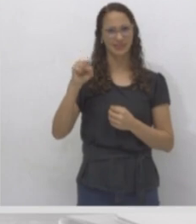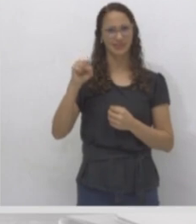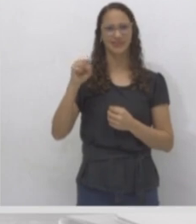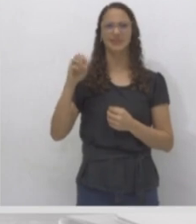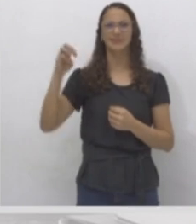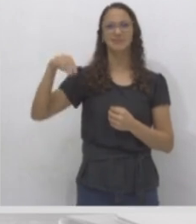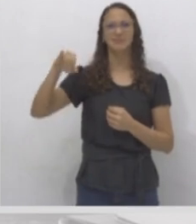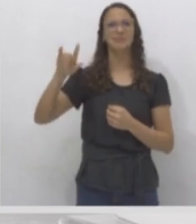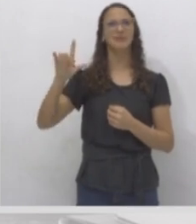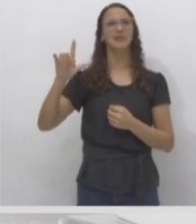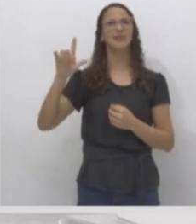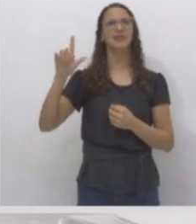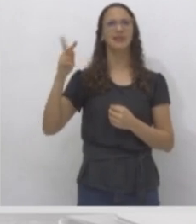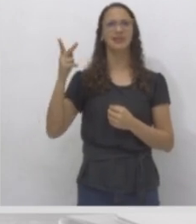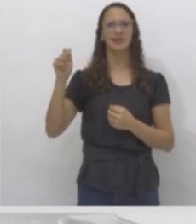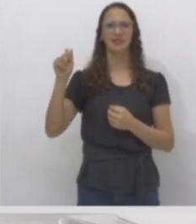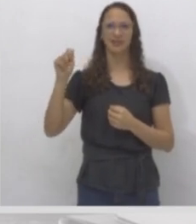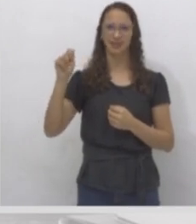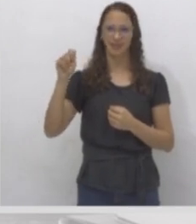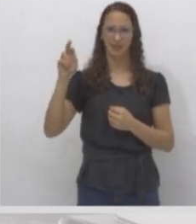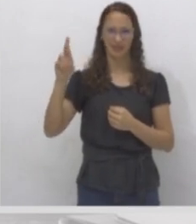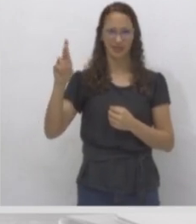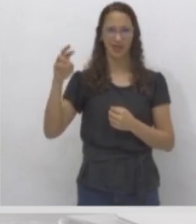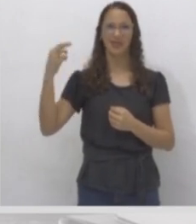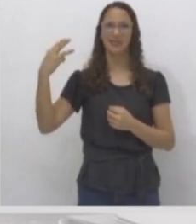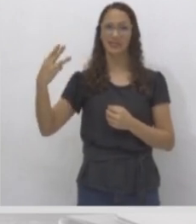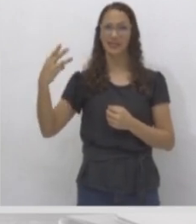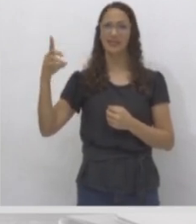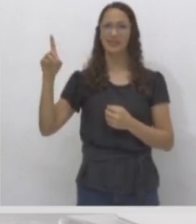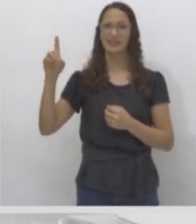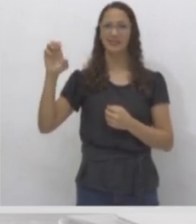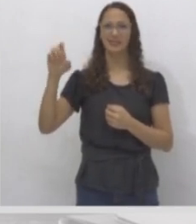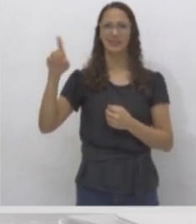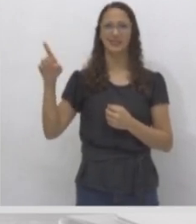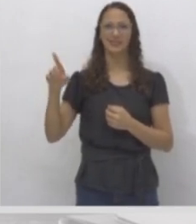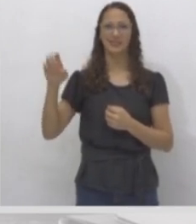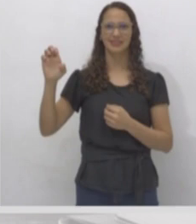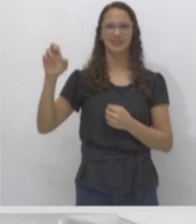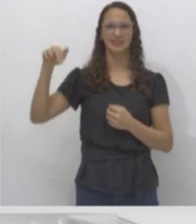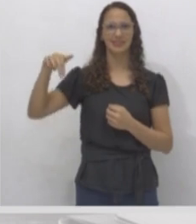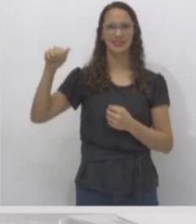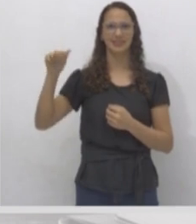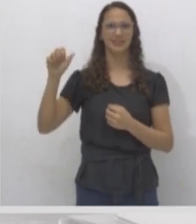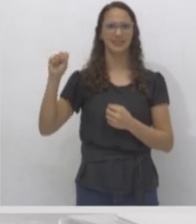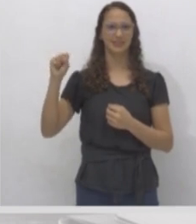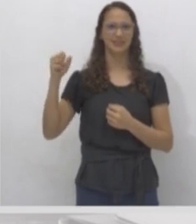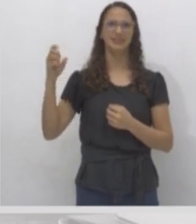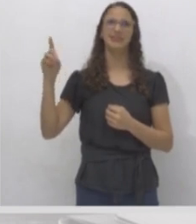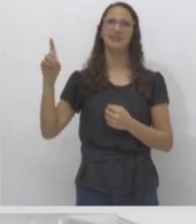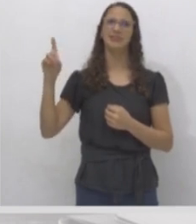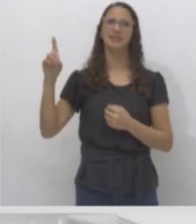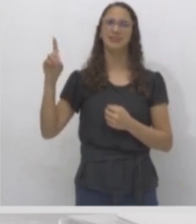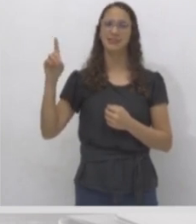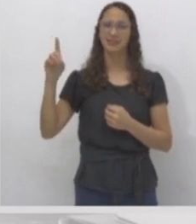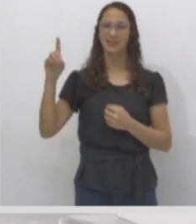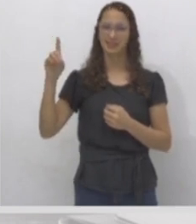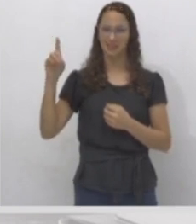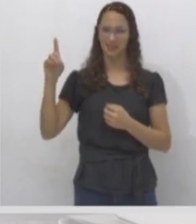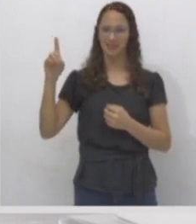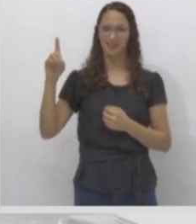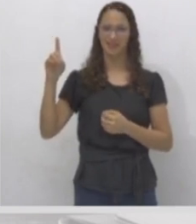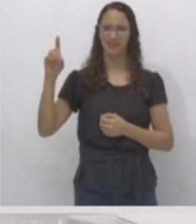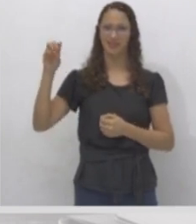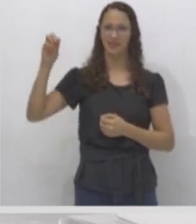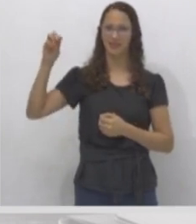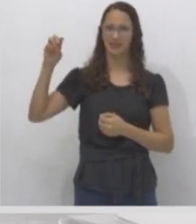colocar novamente as letrinhas representando as ordens. Unidade de